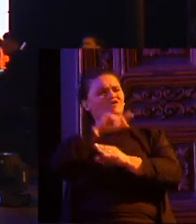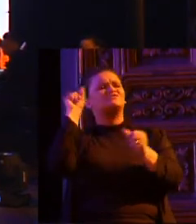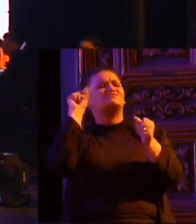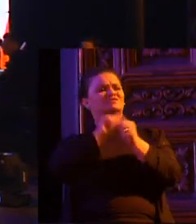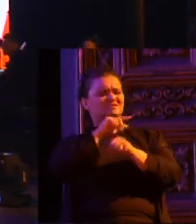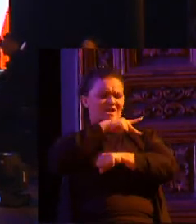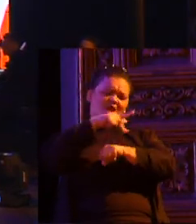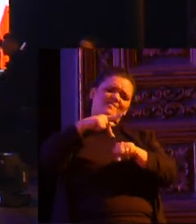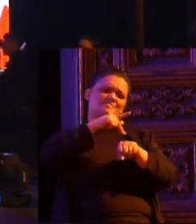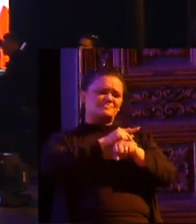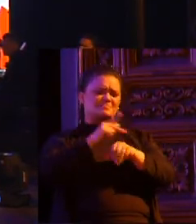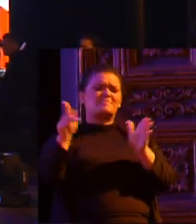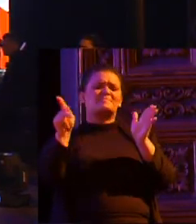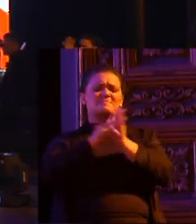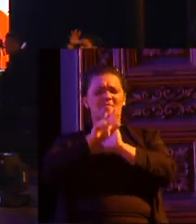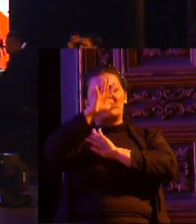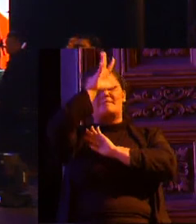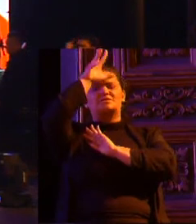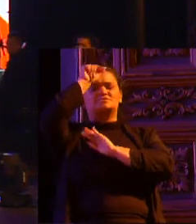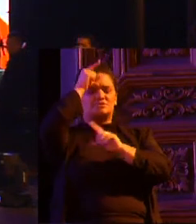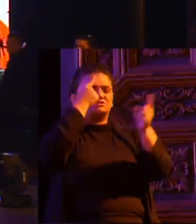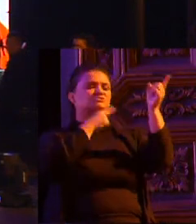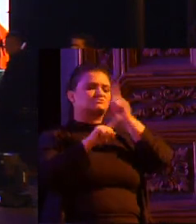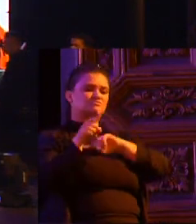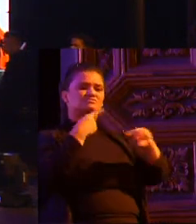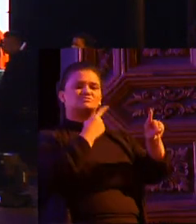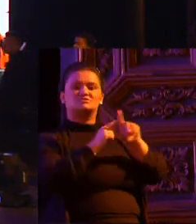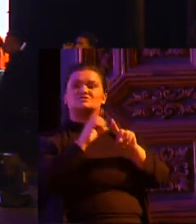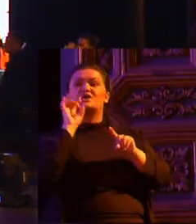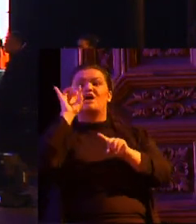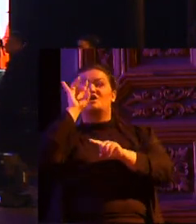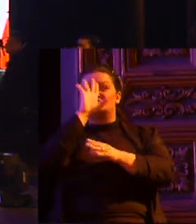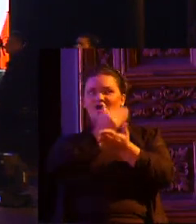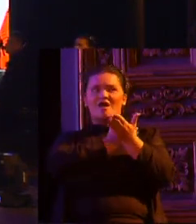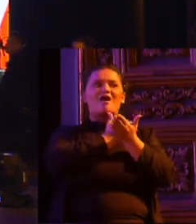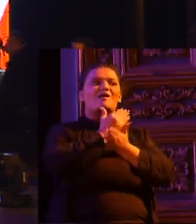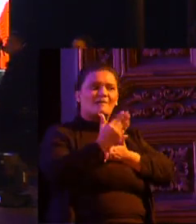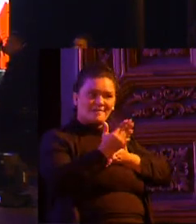Prêmio Amazônia de Música, e que é só o primeiro ano, tá?